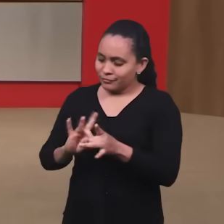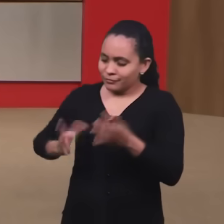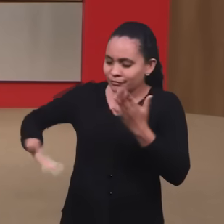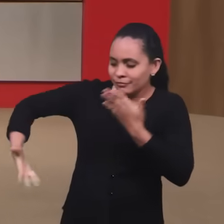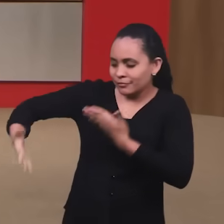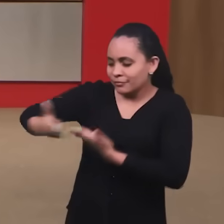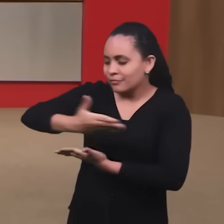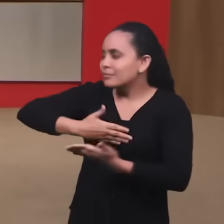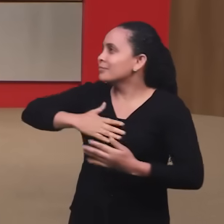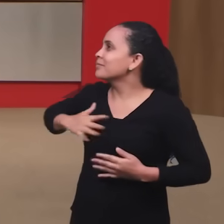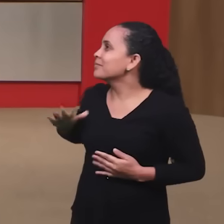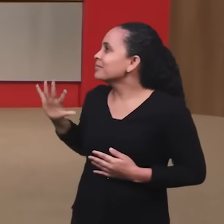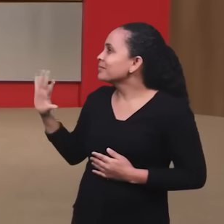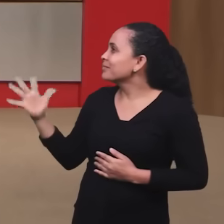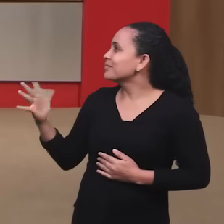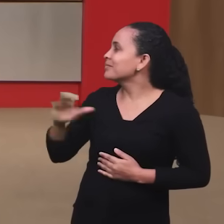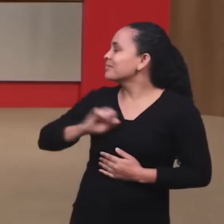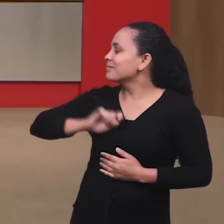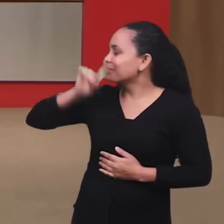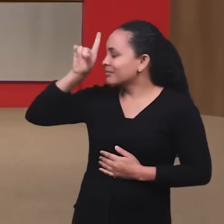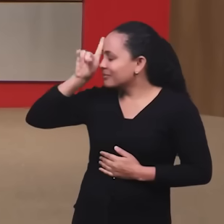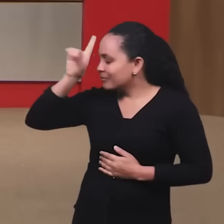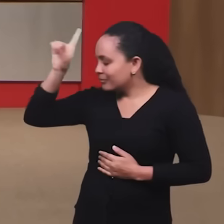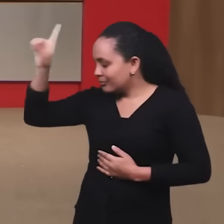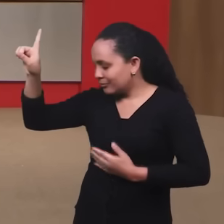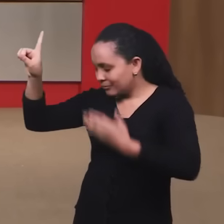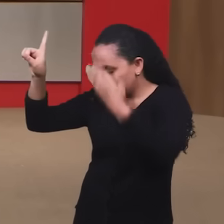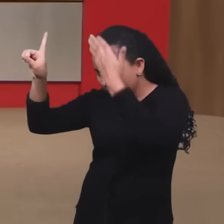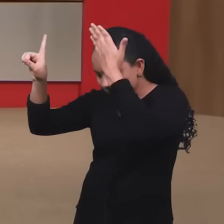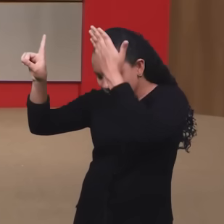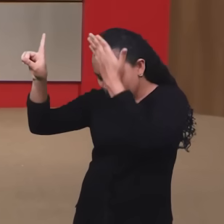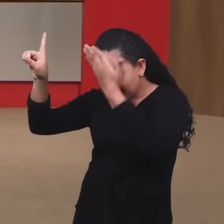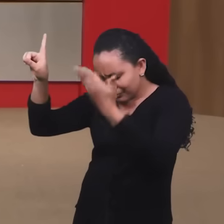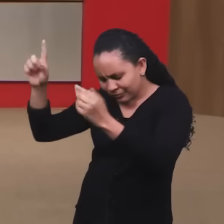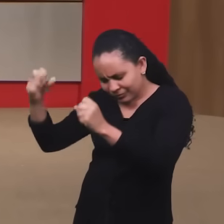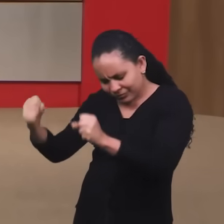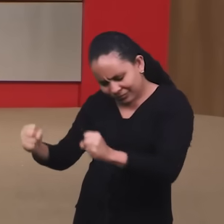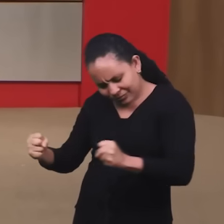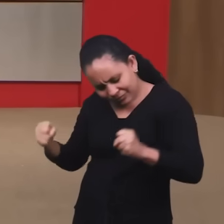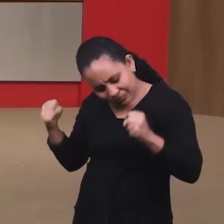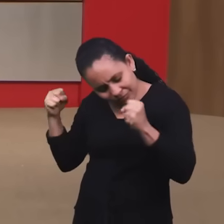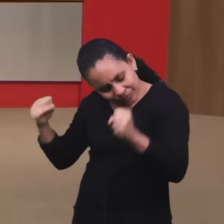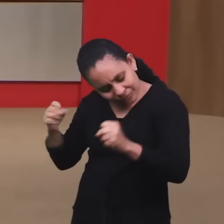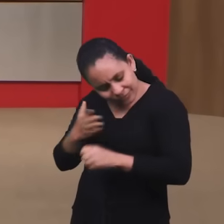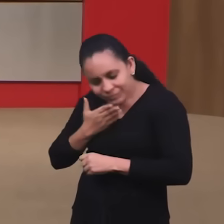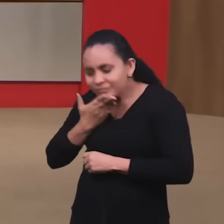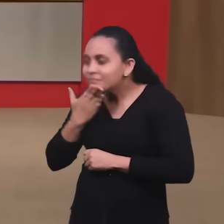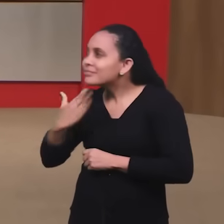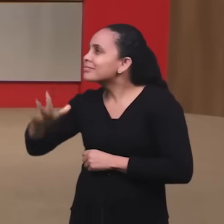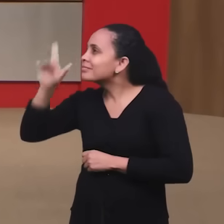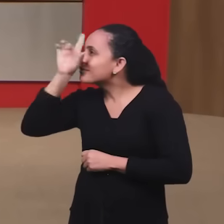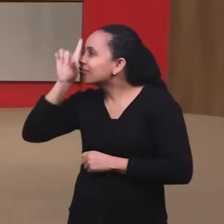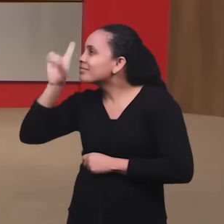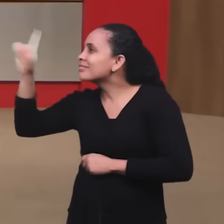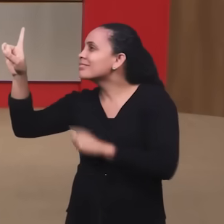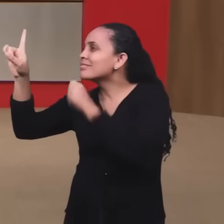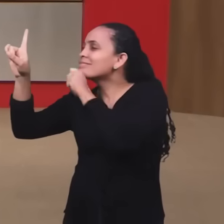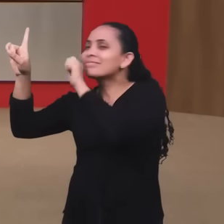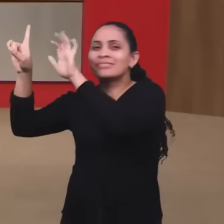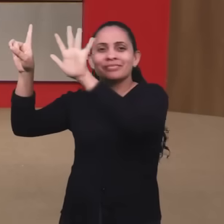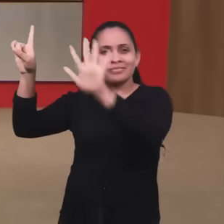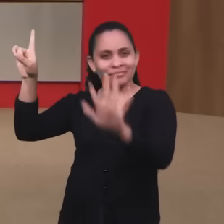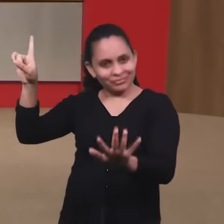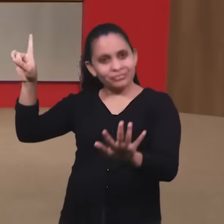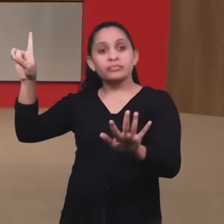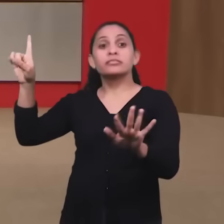comunhão, invocar esse Senhor, esse Deus poderoso e pedir que Ele o